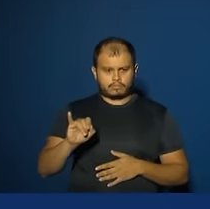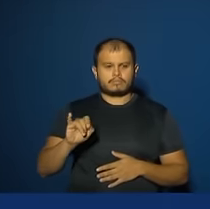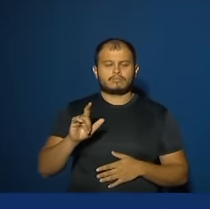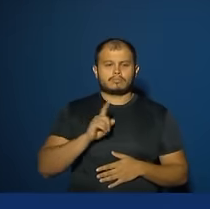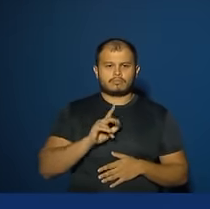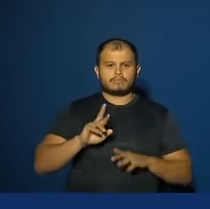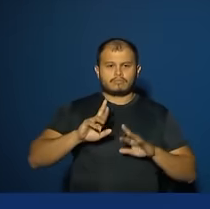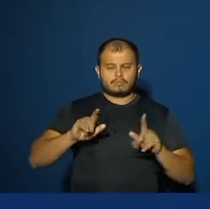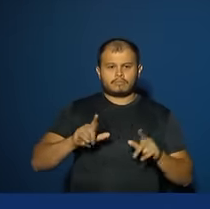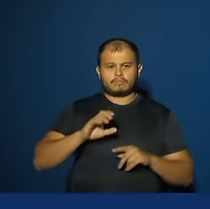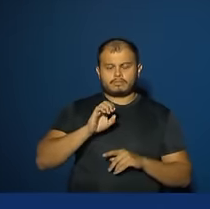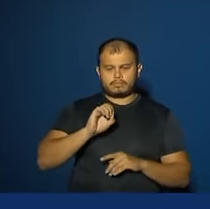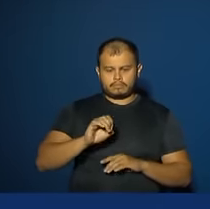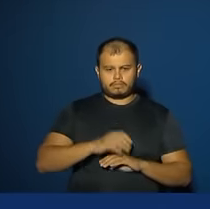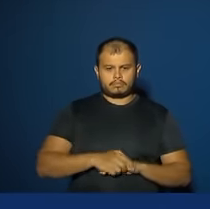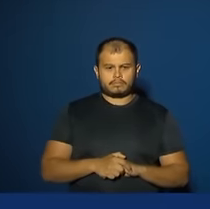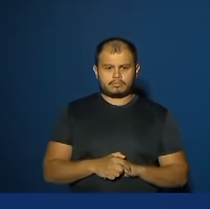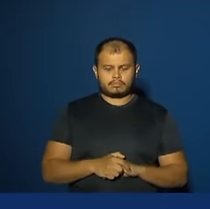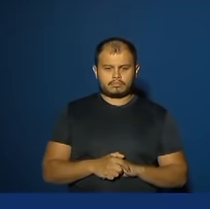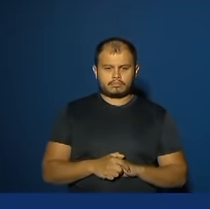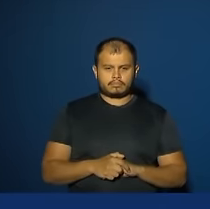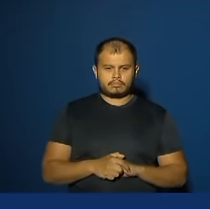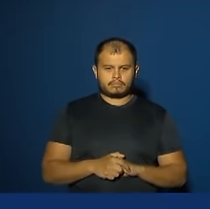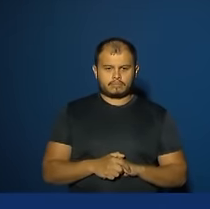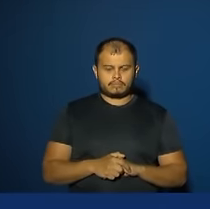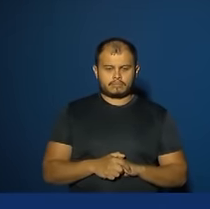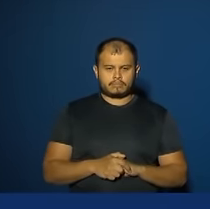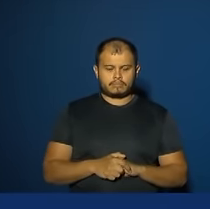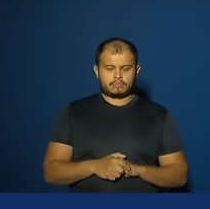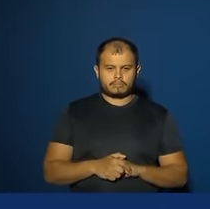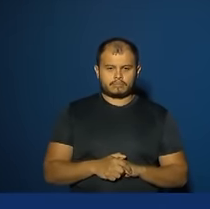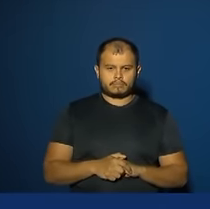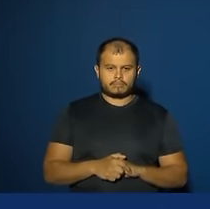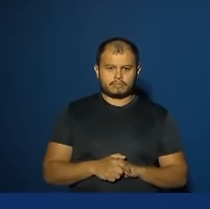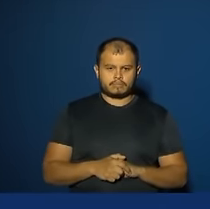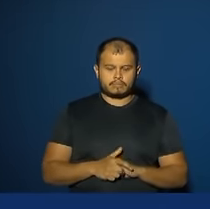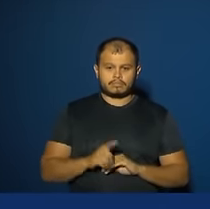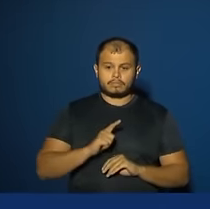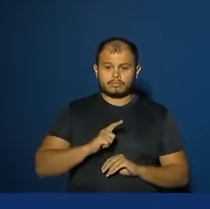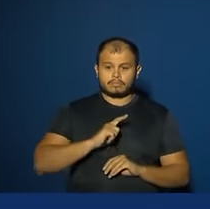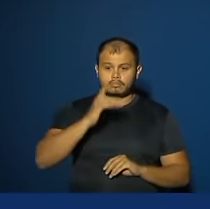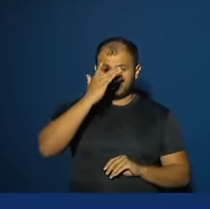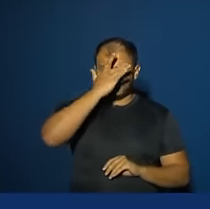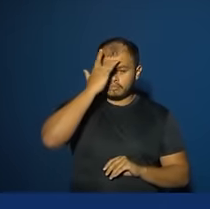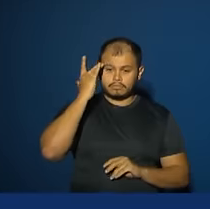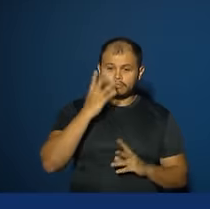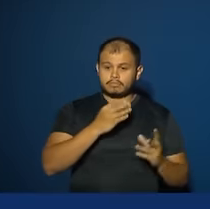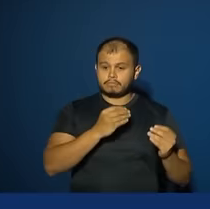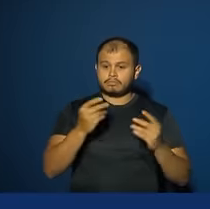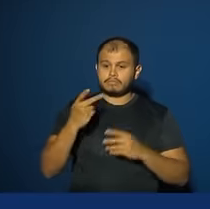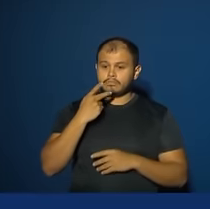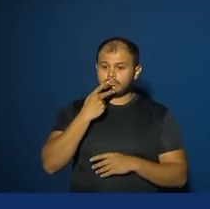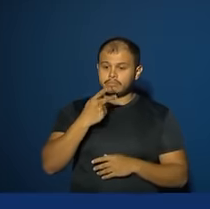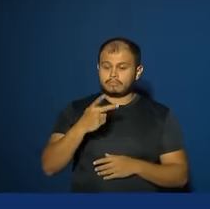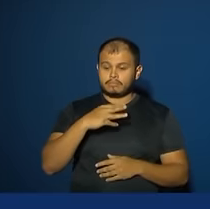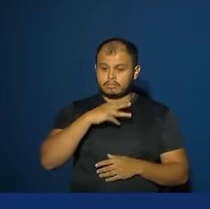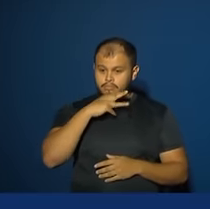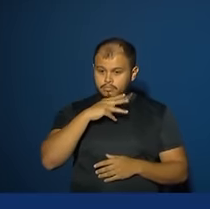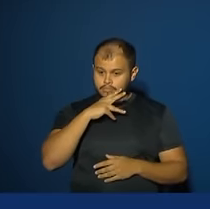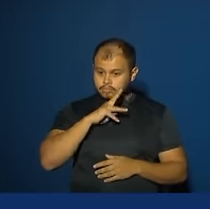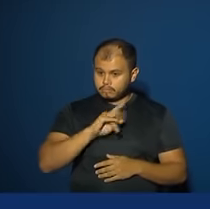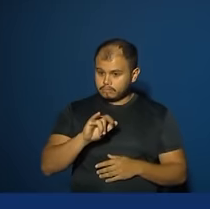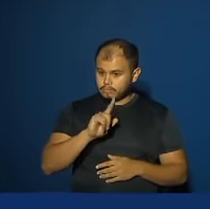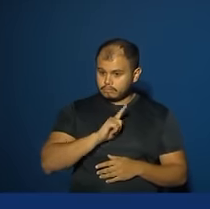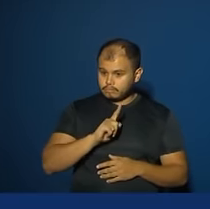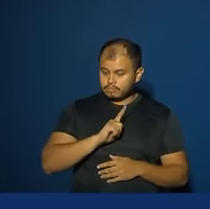diferente do zero, no nosso caso, com contingenciamento. Então, tem muita gente falando que até março o governo vai decidir se vai ter ou não